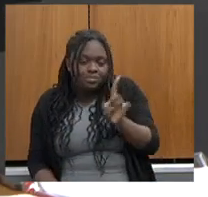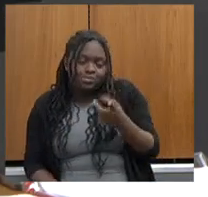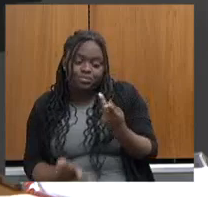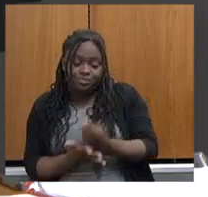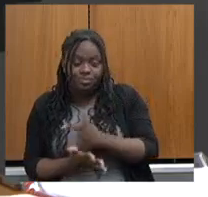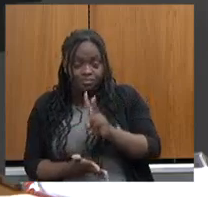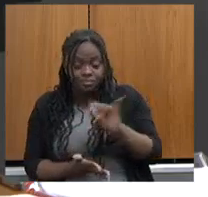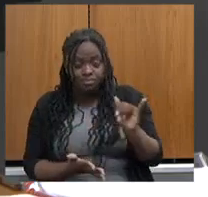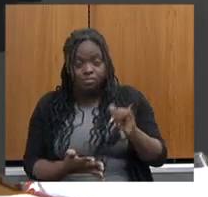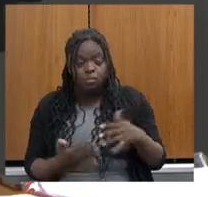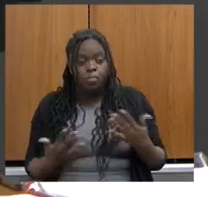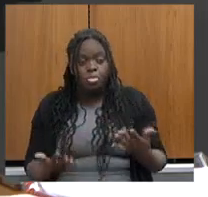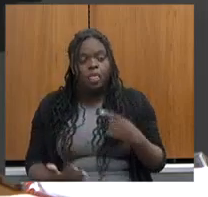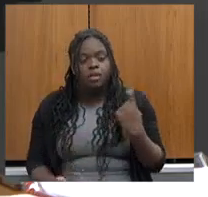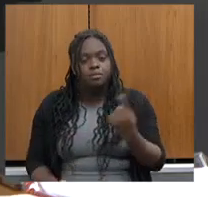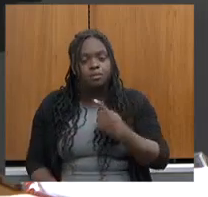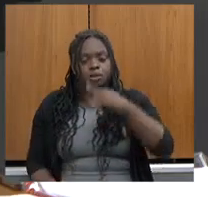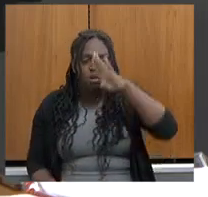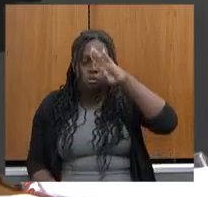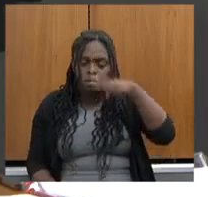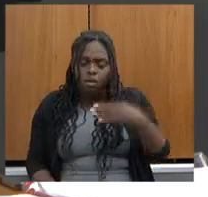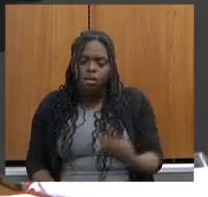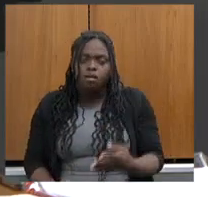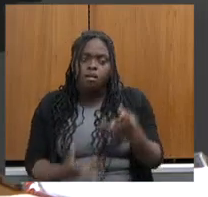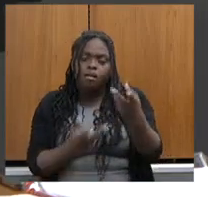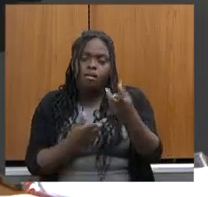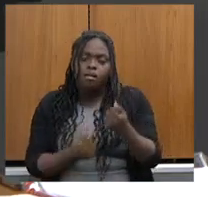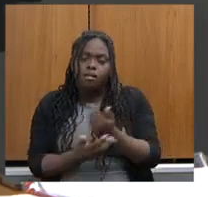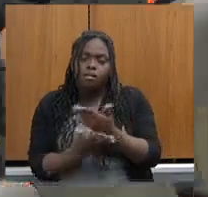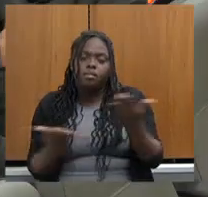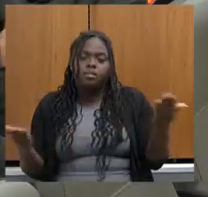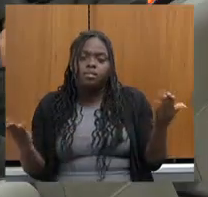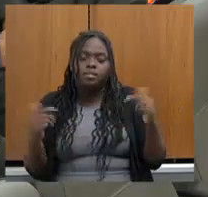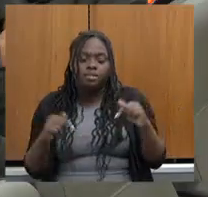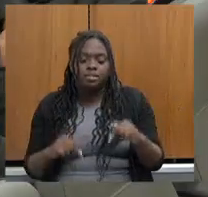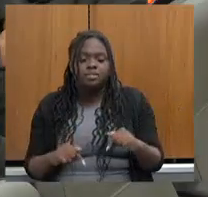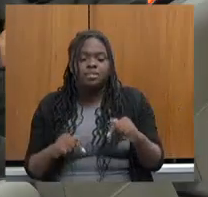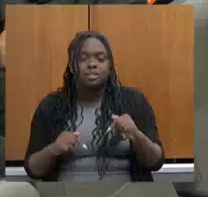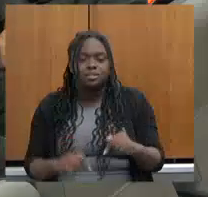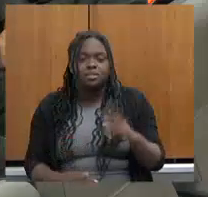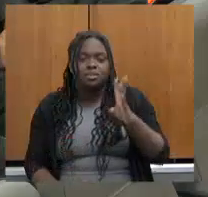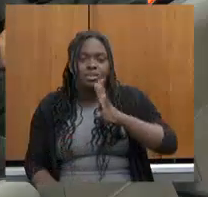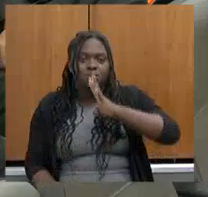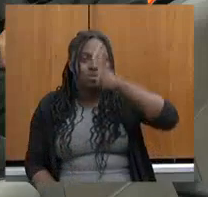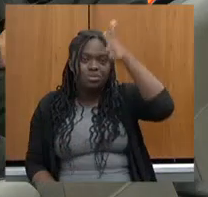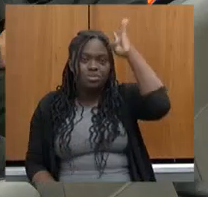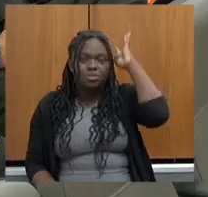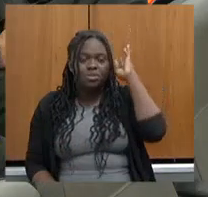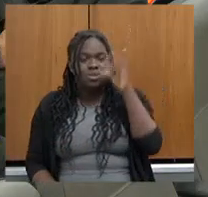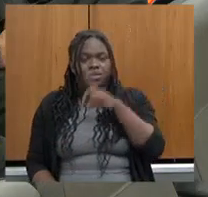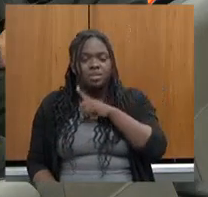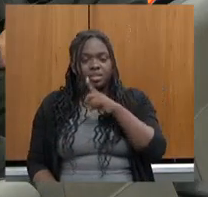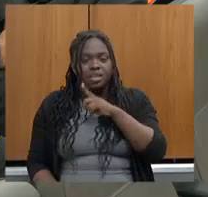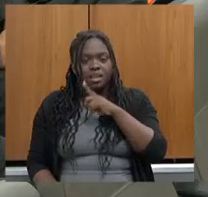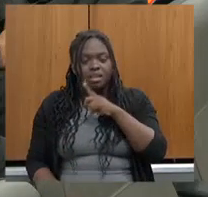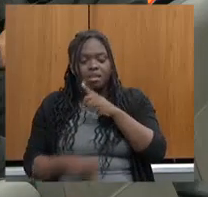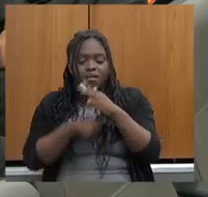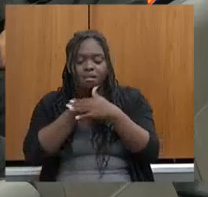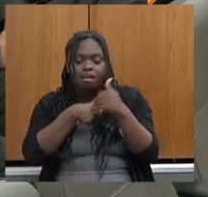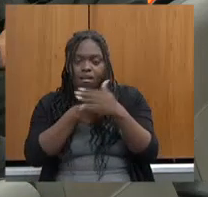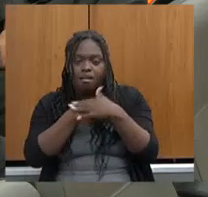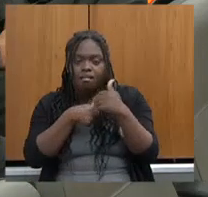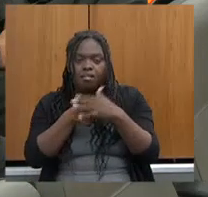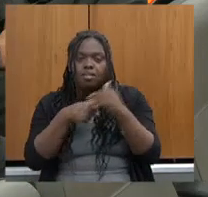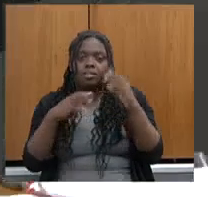então para a gente é uma honra recebê-los aqui os bombeiros tem um carinho de